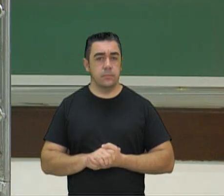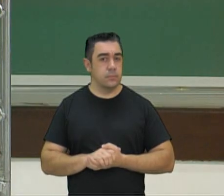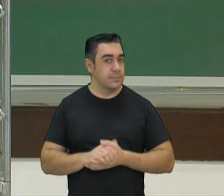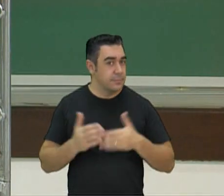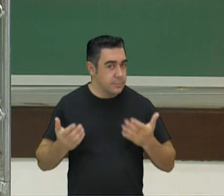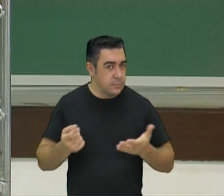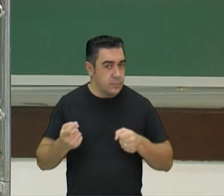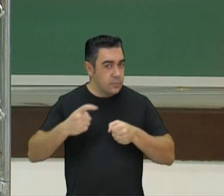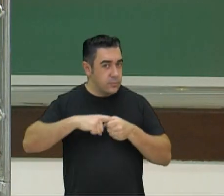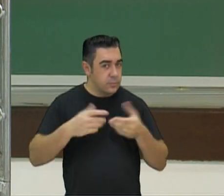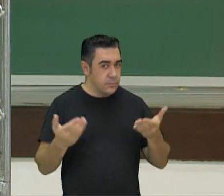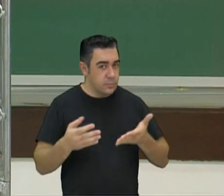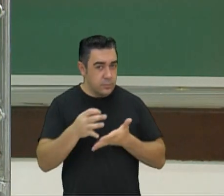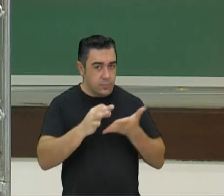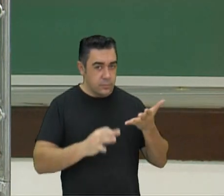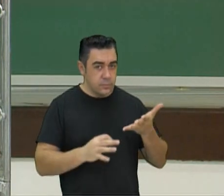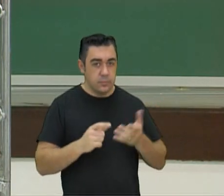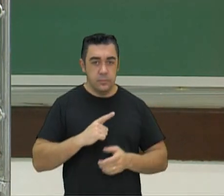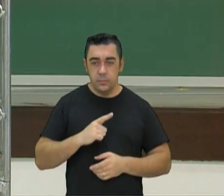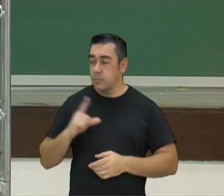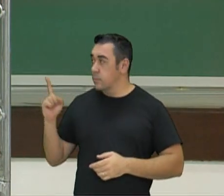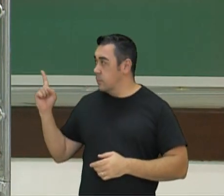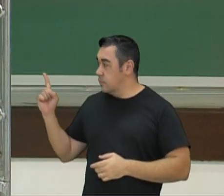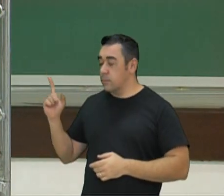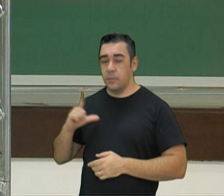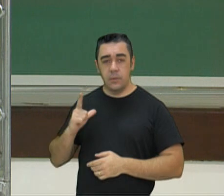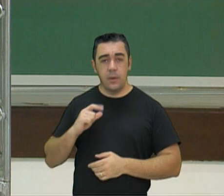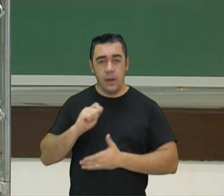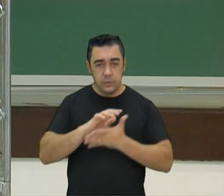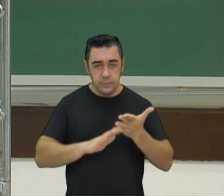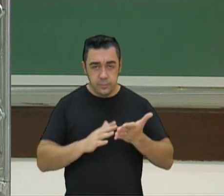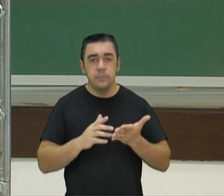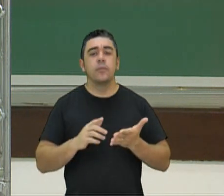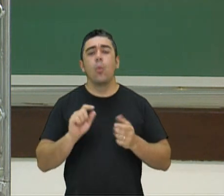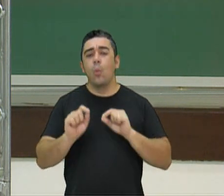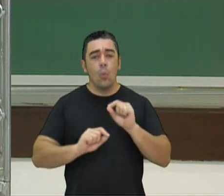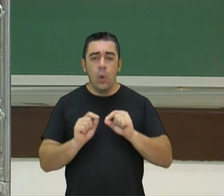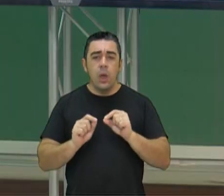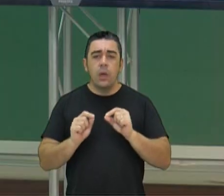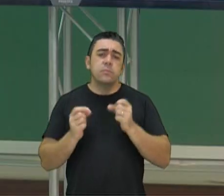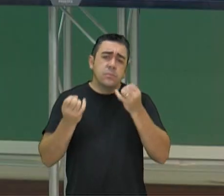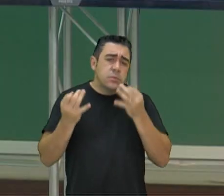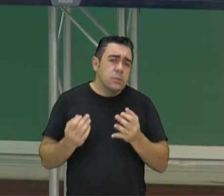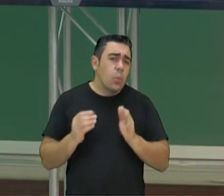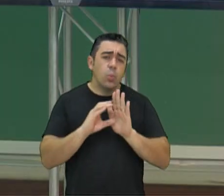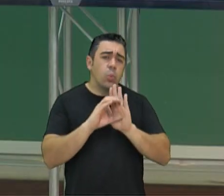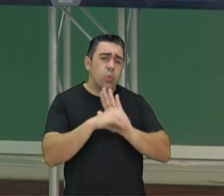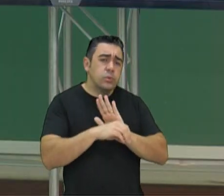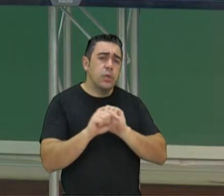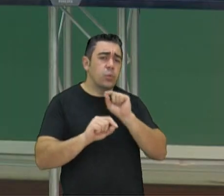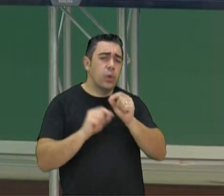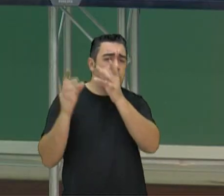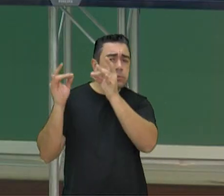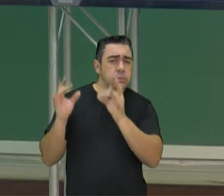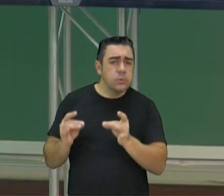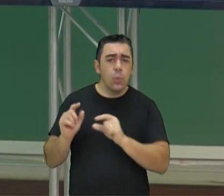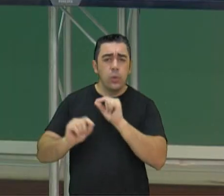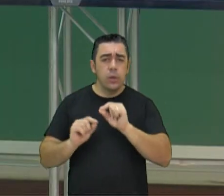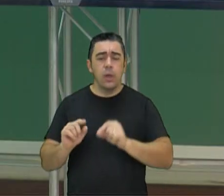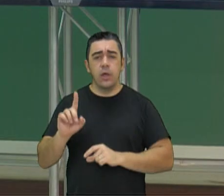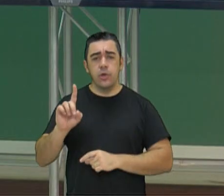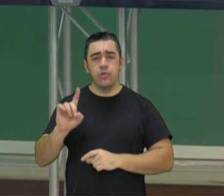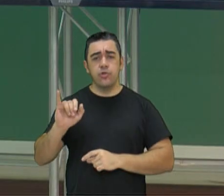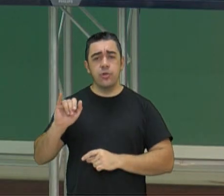Fala pessoal, então voltando com a correção da atividade que eu tinha deixado aqui para vocês, que era o quê? Definir, colocar o que é diafragma. Resposta